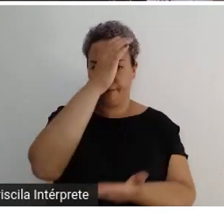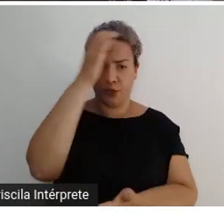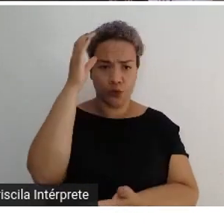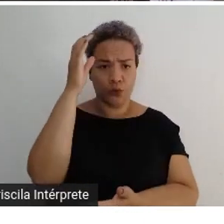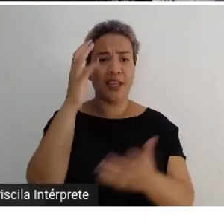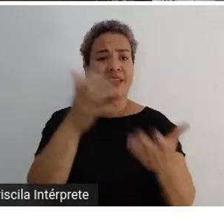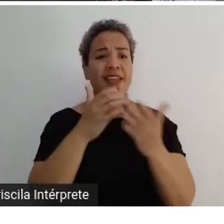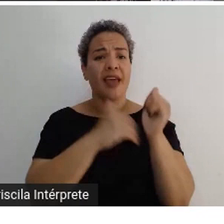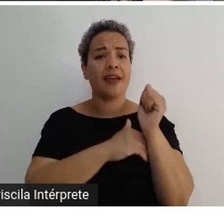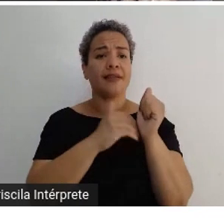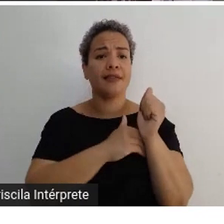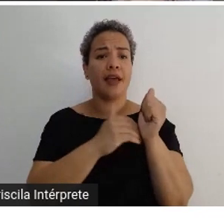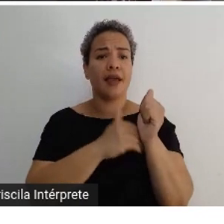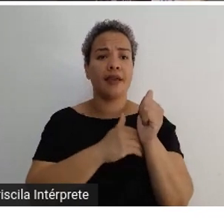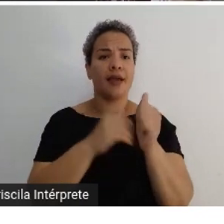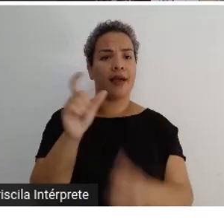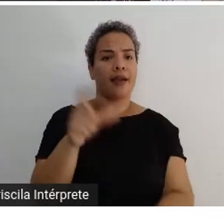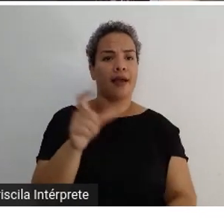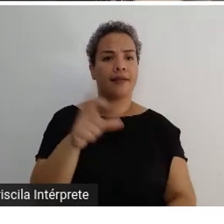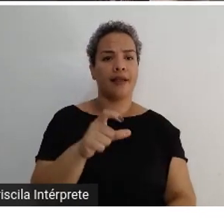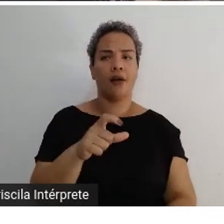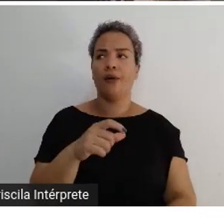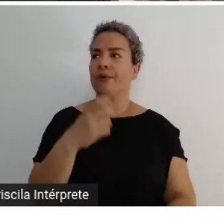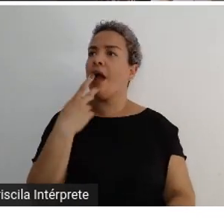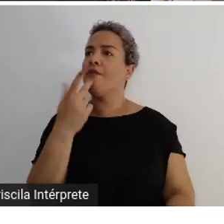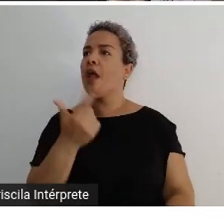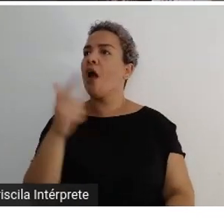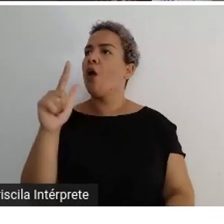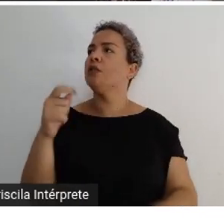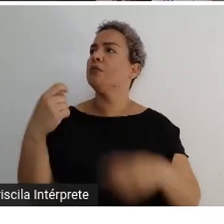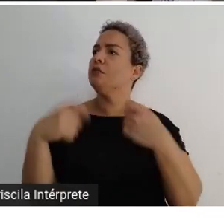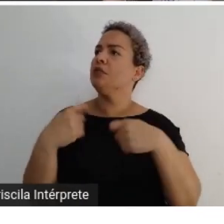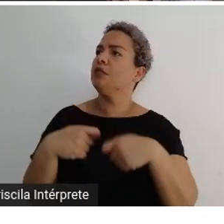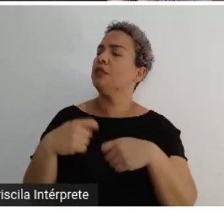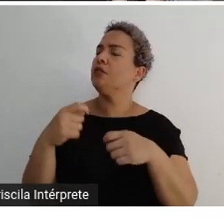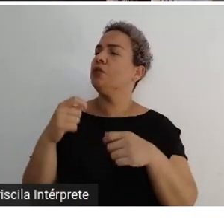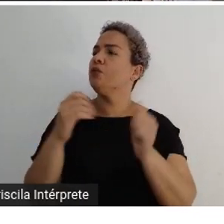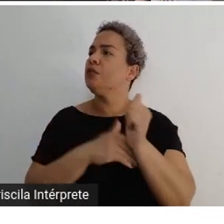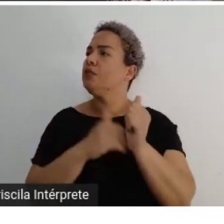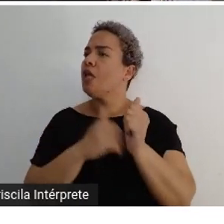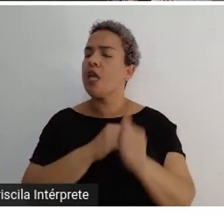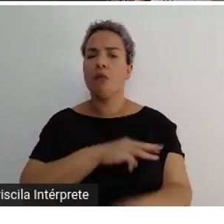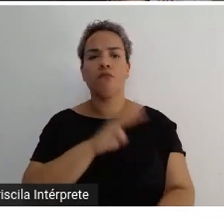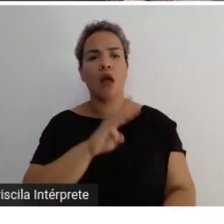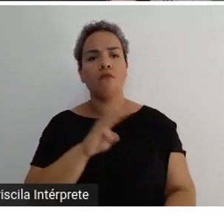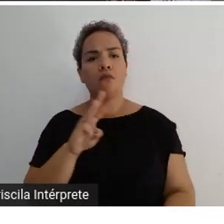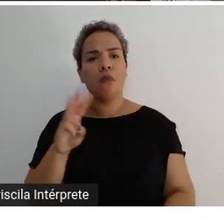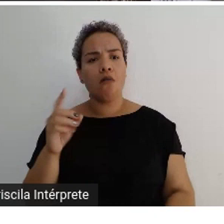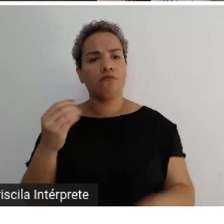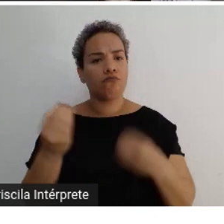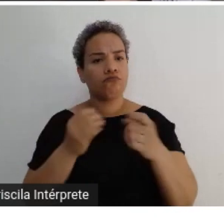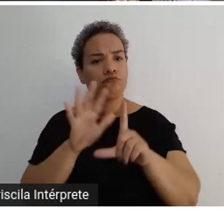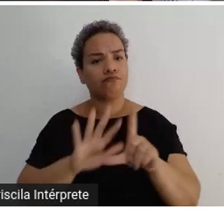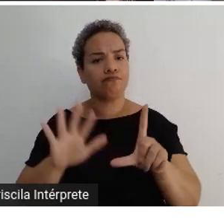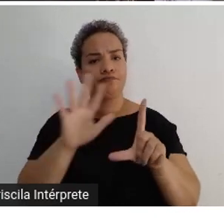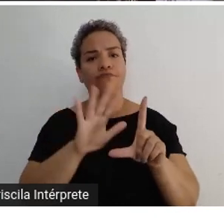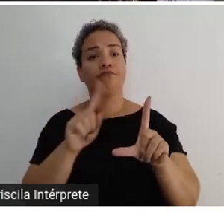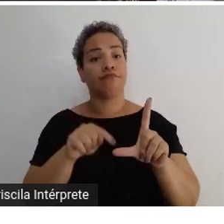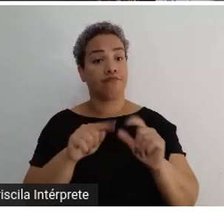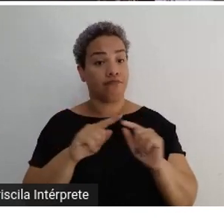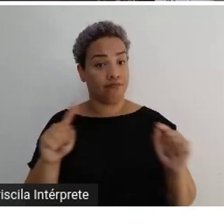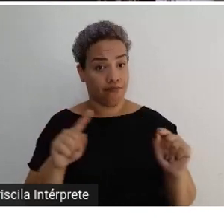do cartão, um outro solicita: eu preciso da senha do portal. As duas, a intenção é senha, mas pela